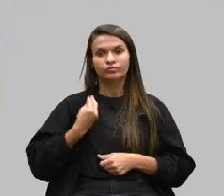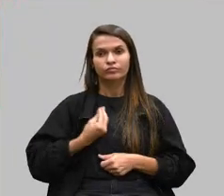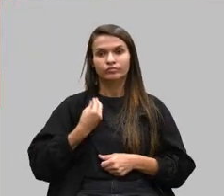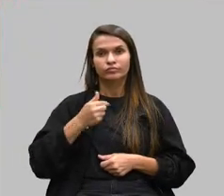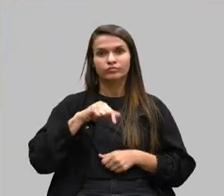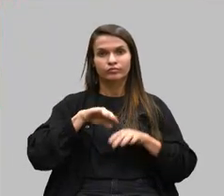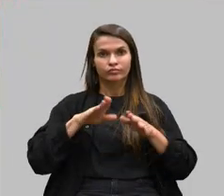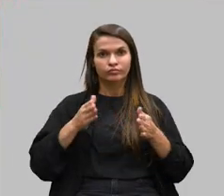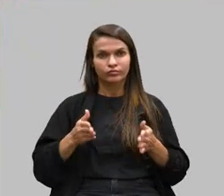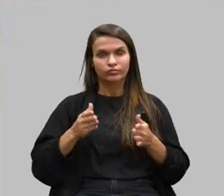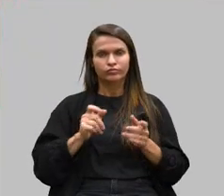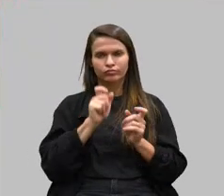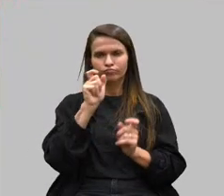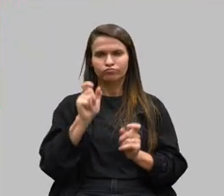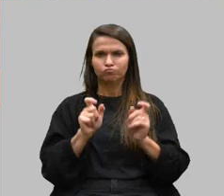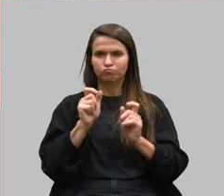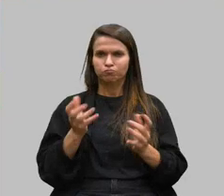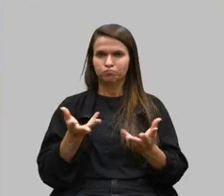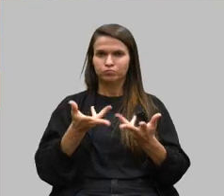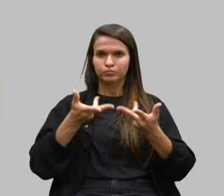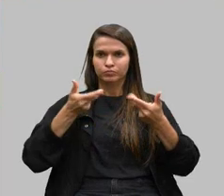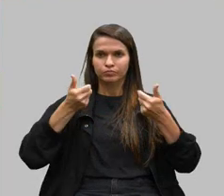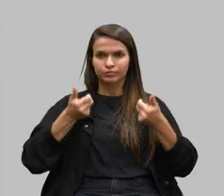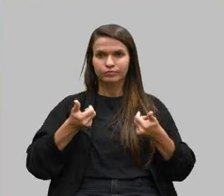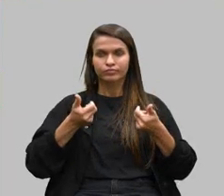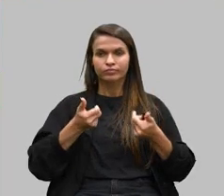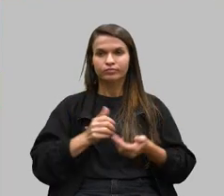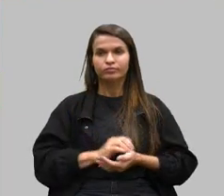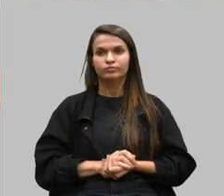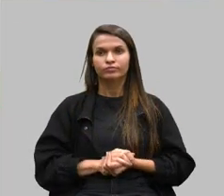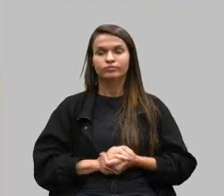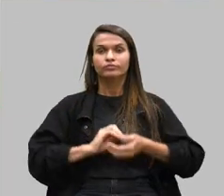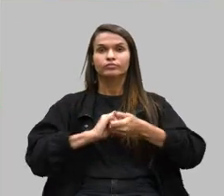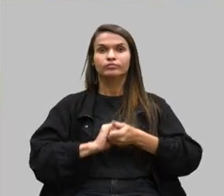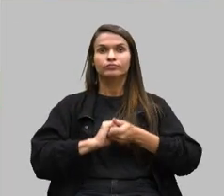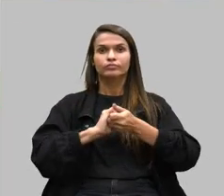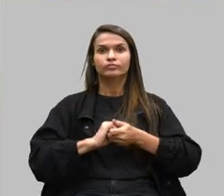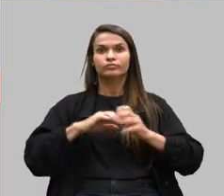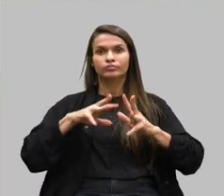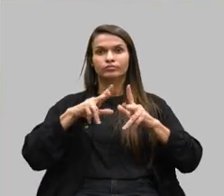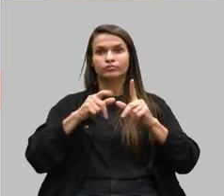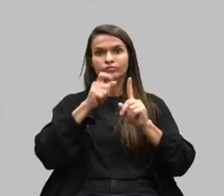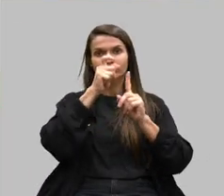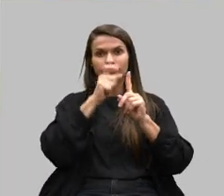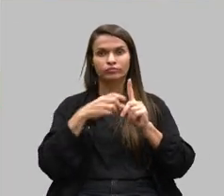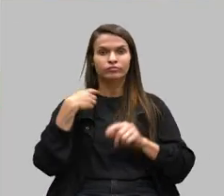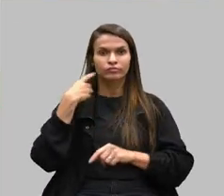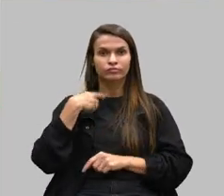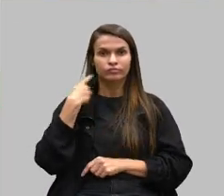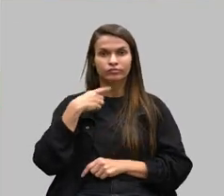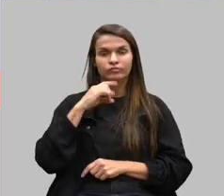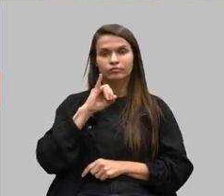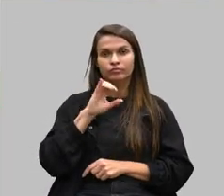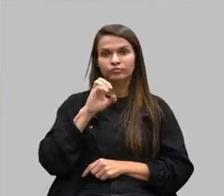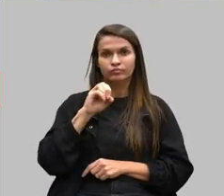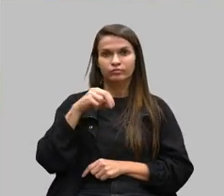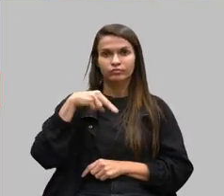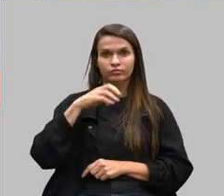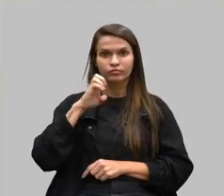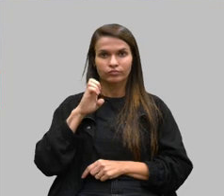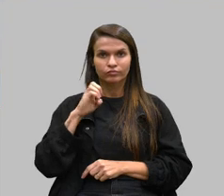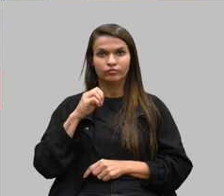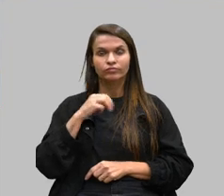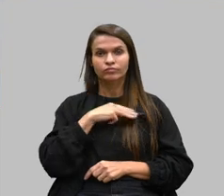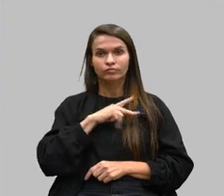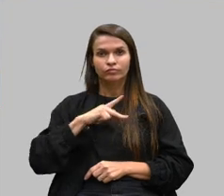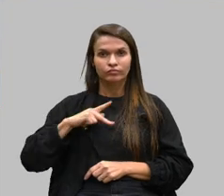com autoridades tão qualificadas eh cumprimento a todos na pessoa do deputado ion eh o Ministério Público